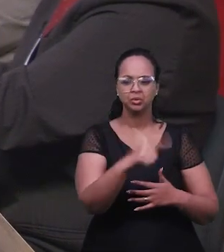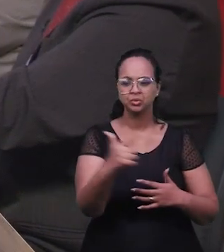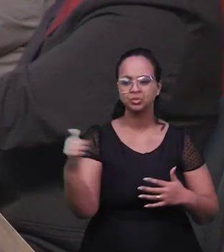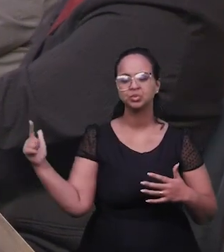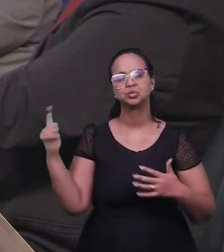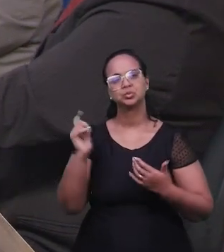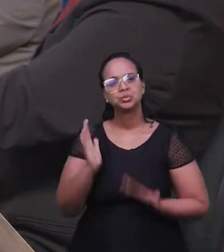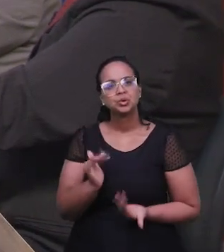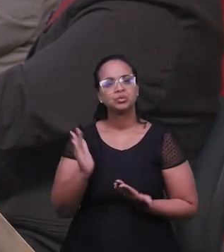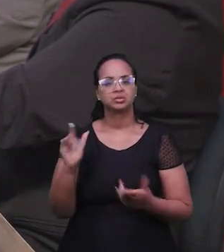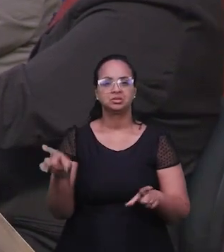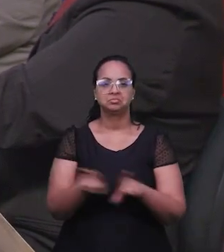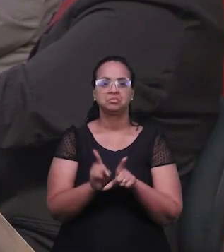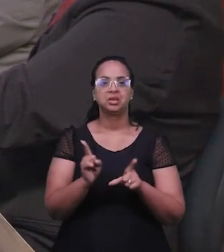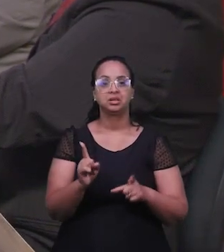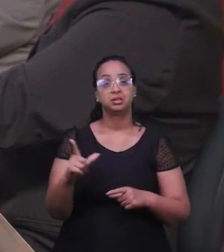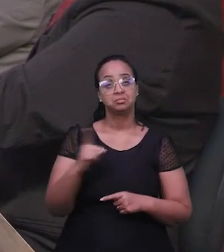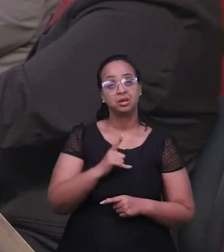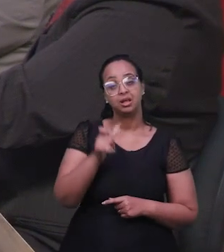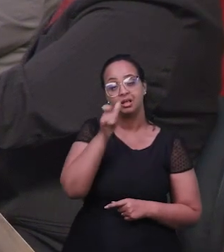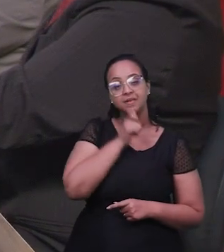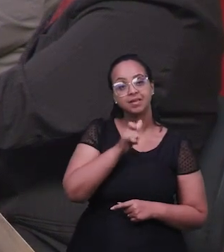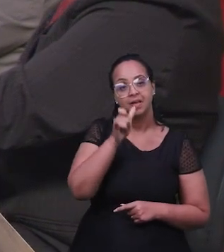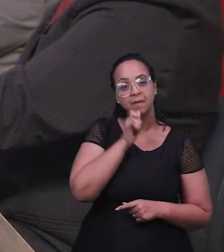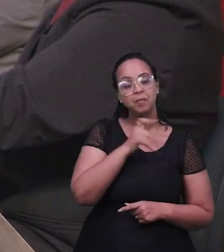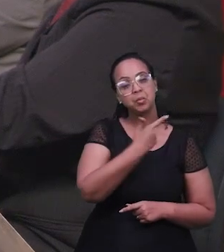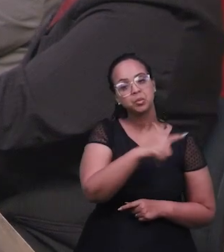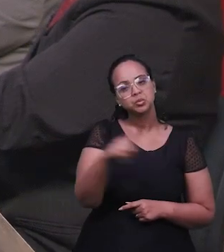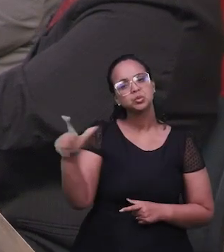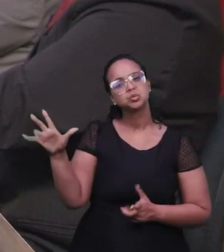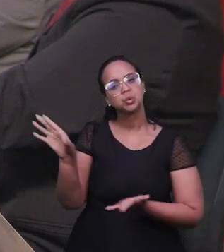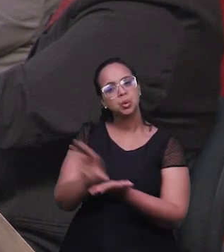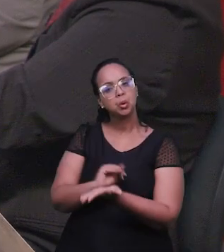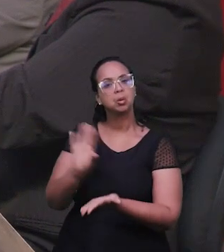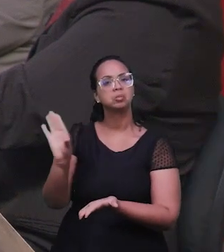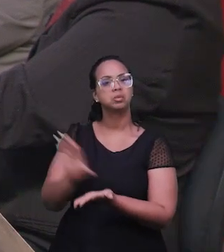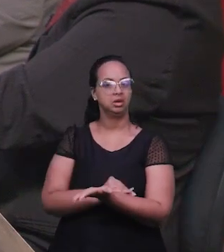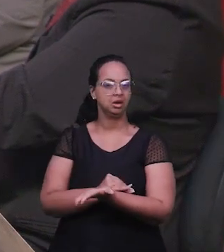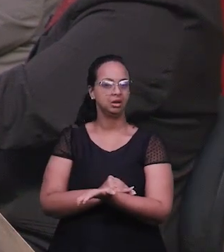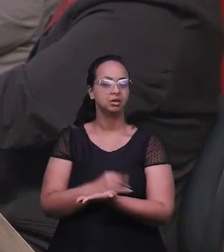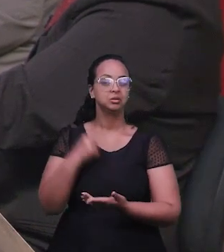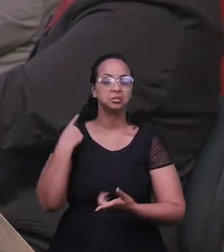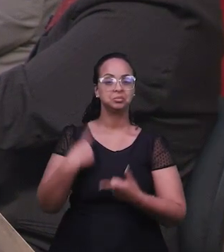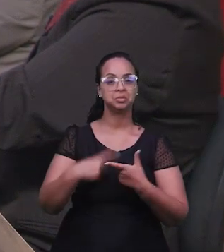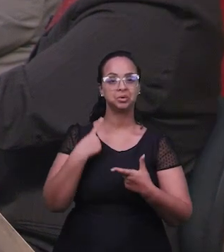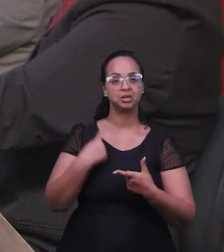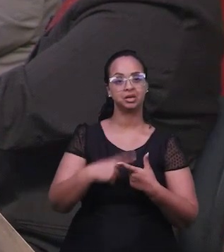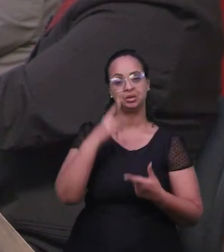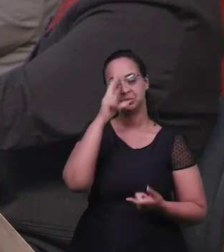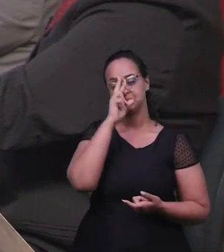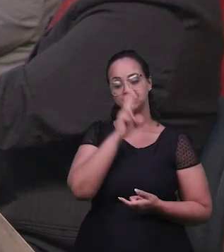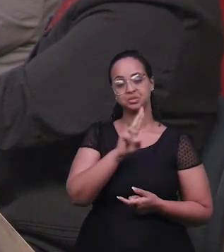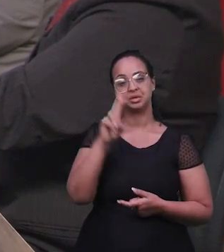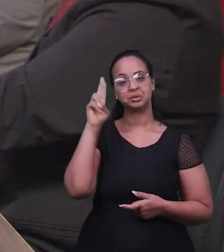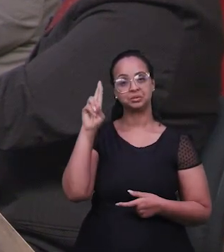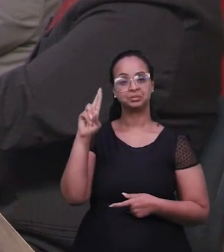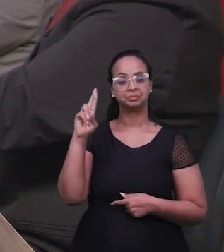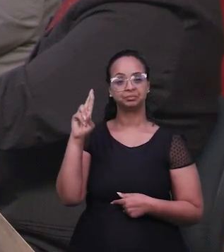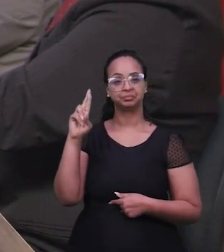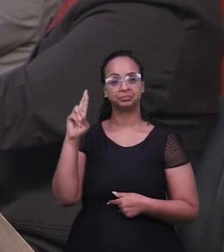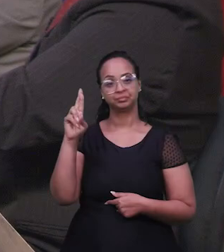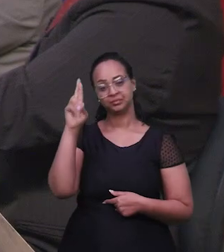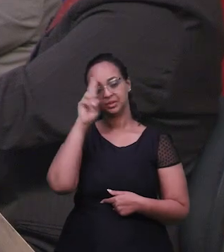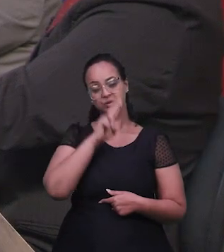outros jovens, né? E fica de exemplo para outros jovens que o Senhor,